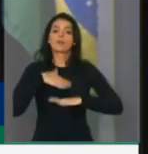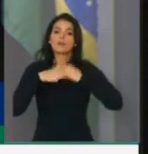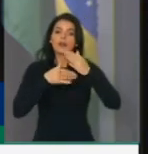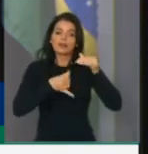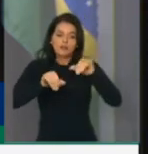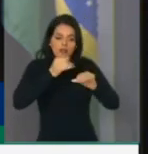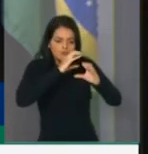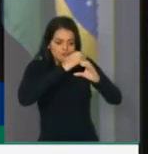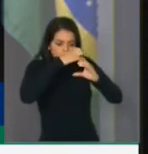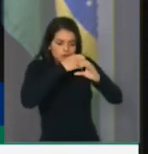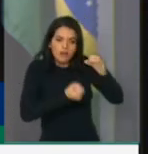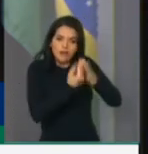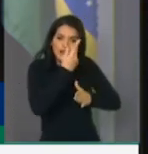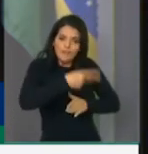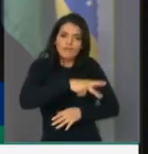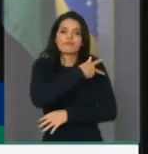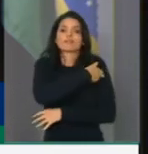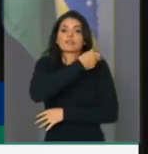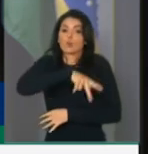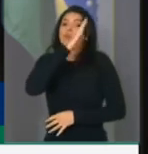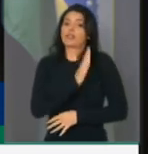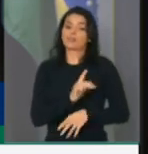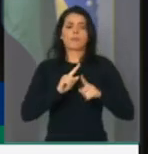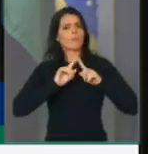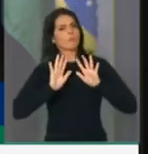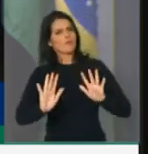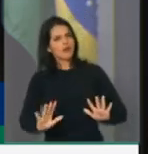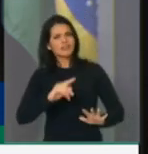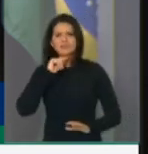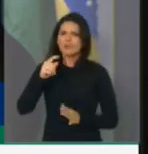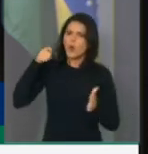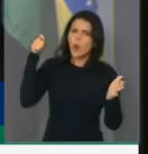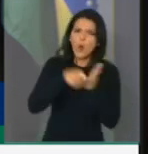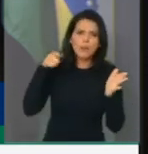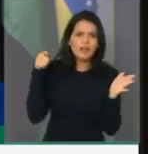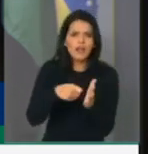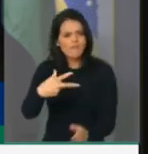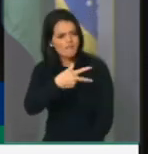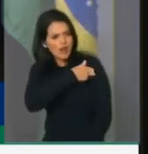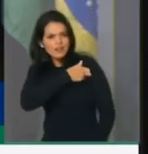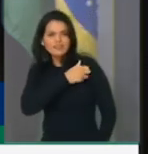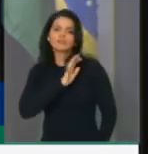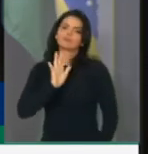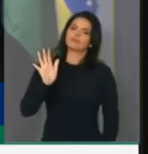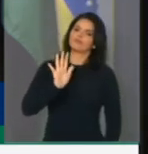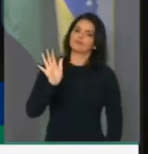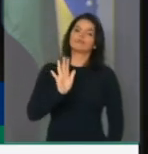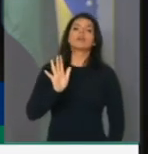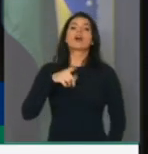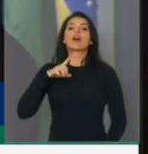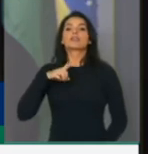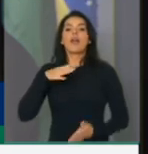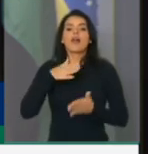desenvolvimento de vacinas nacionais mais ninguém pode ser obrigado a ser vacinado as